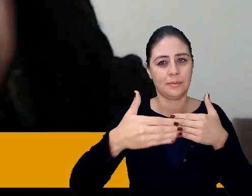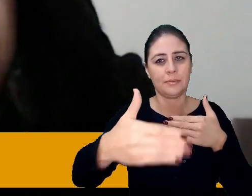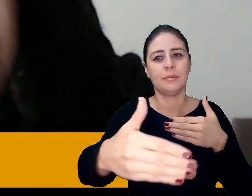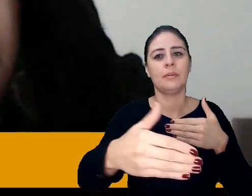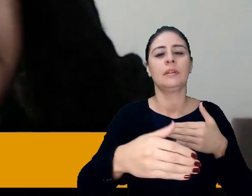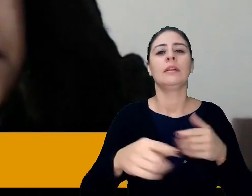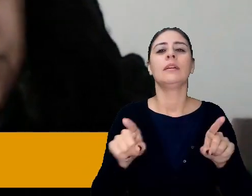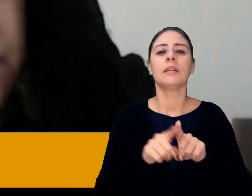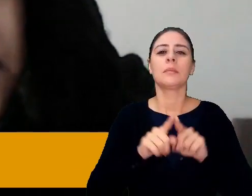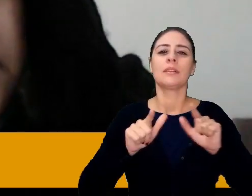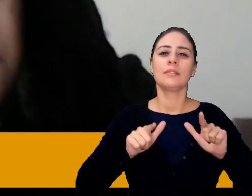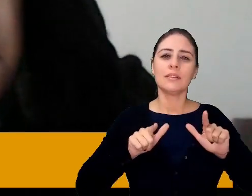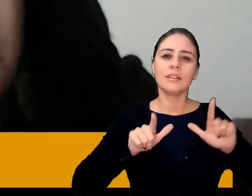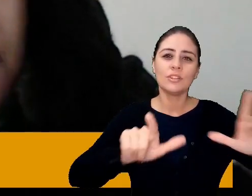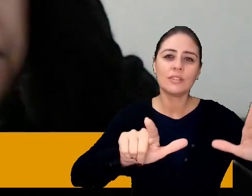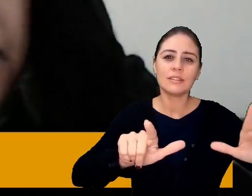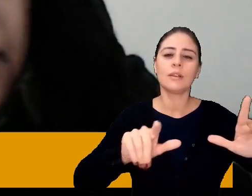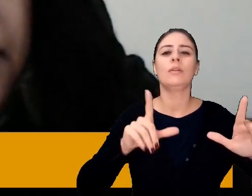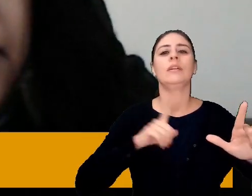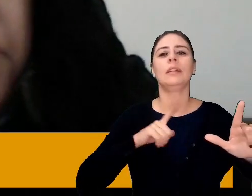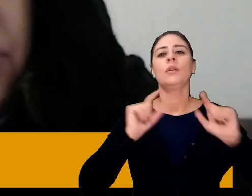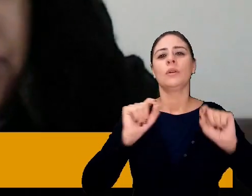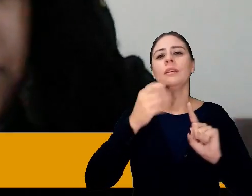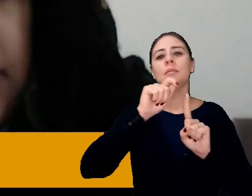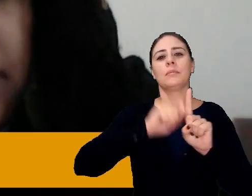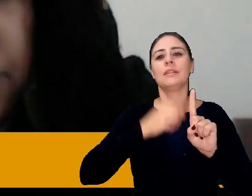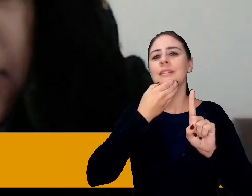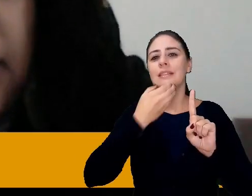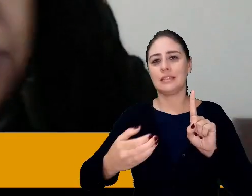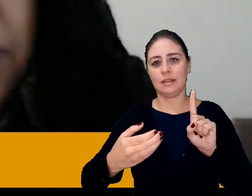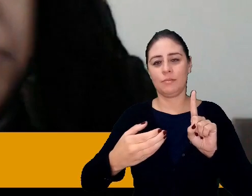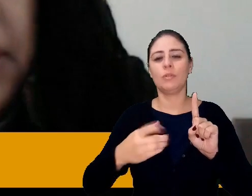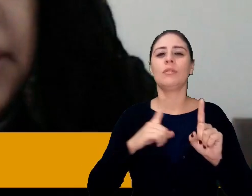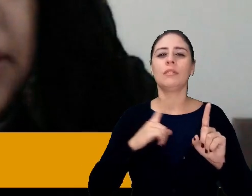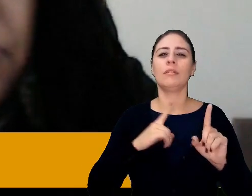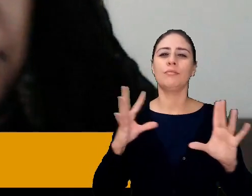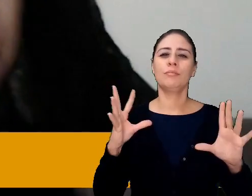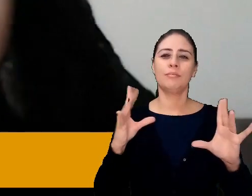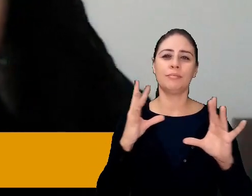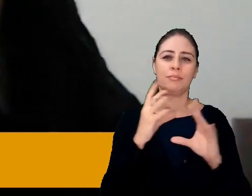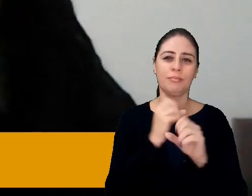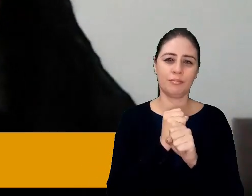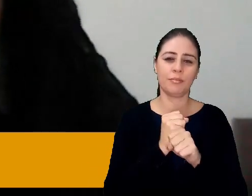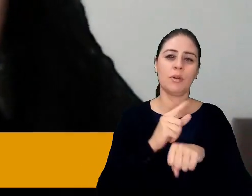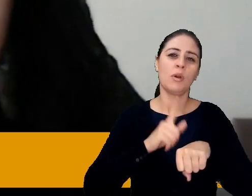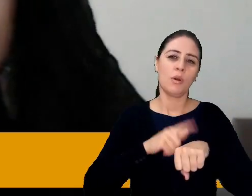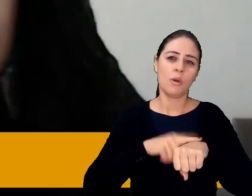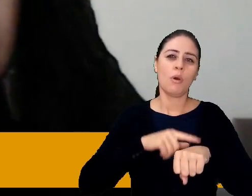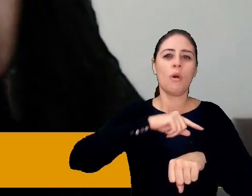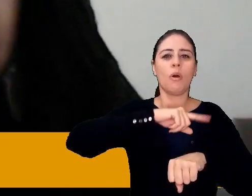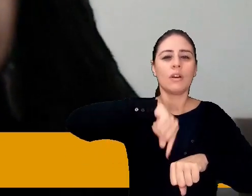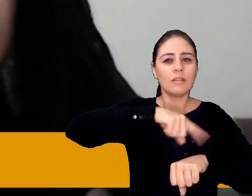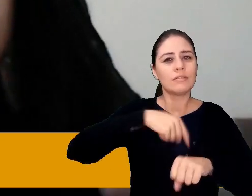né? E aí a certificação se dará a partir de dezembro, tá? E contabilizará, então,